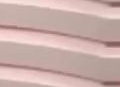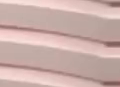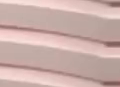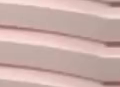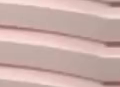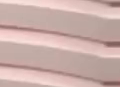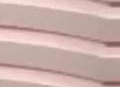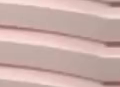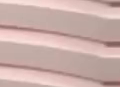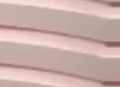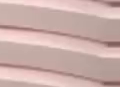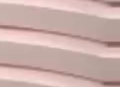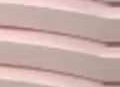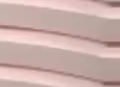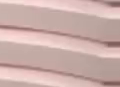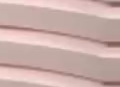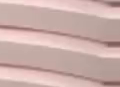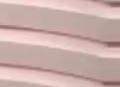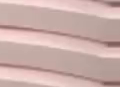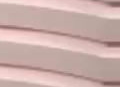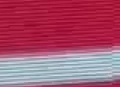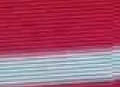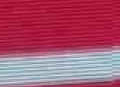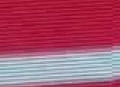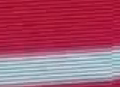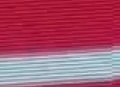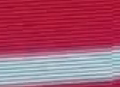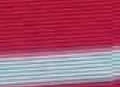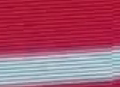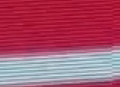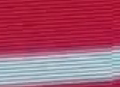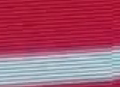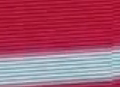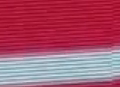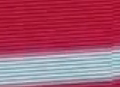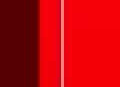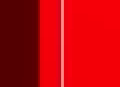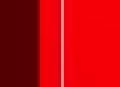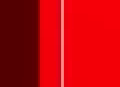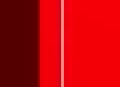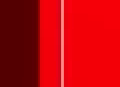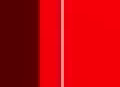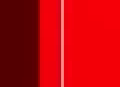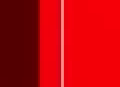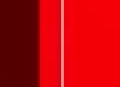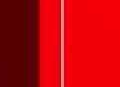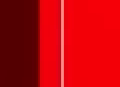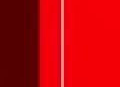sobre você. Então, eu quero dizer pra essa turma da internet que tá xingando a gente e vai xingar o dia inteiro. Continue jogando ódio.